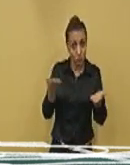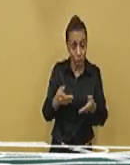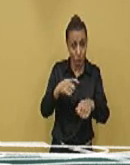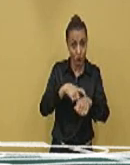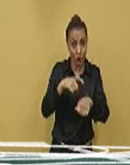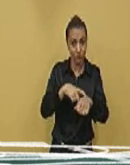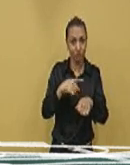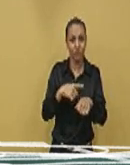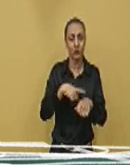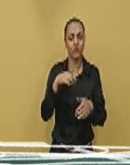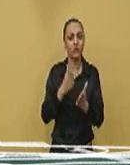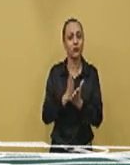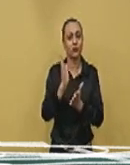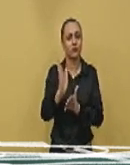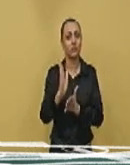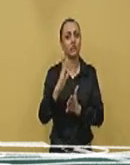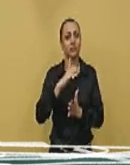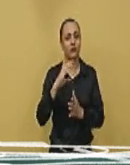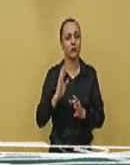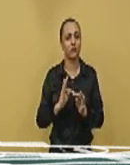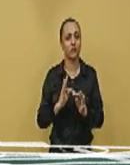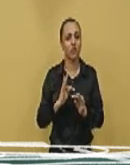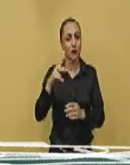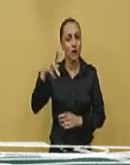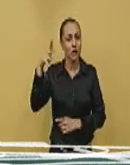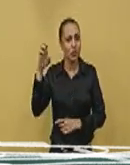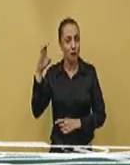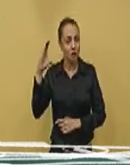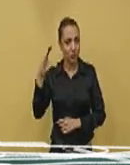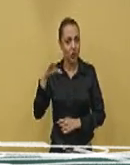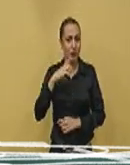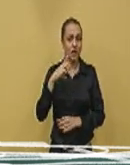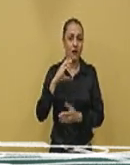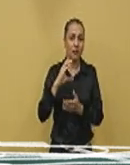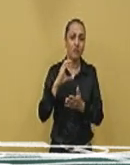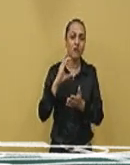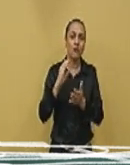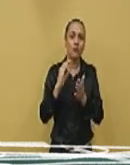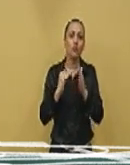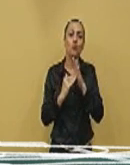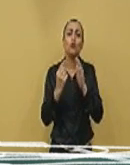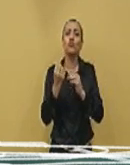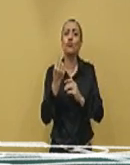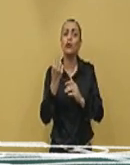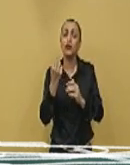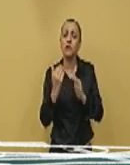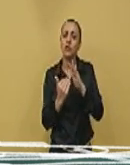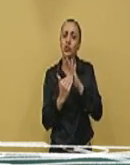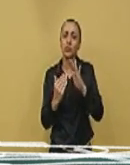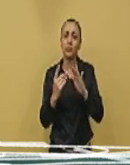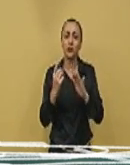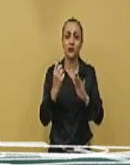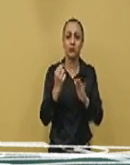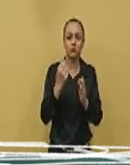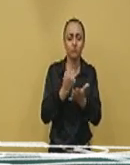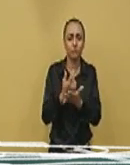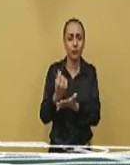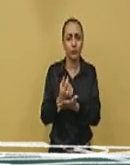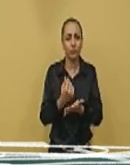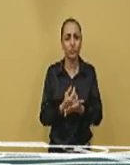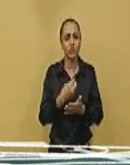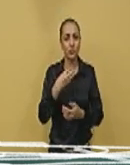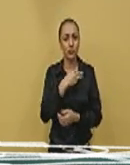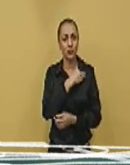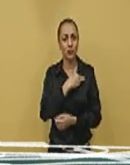tem a aprovação de uma PEC, que tem o teto dos gastos, pensando nos pronunciamentos do ministro da Educação, referente